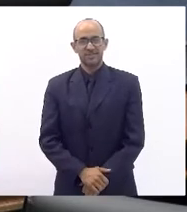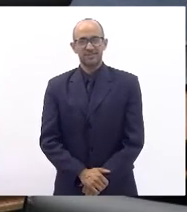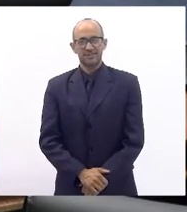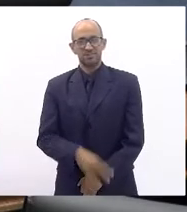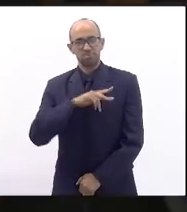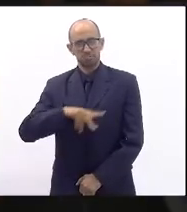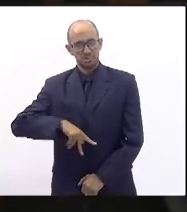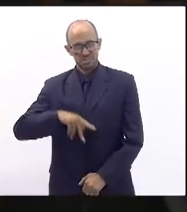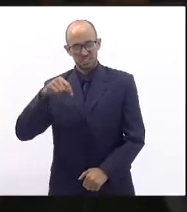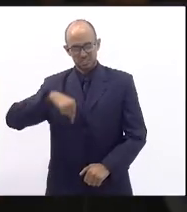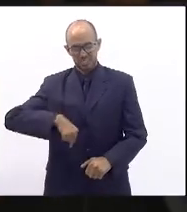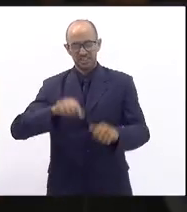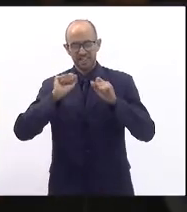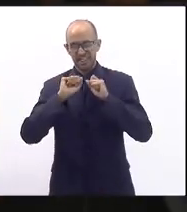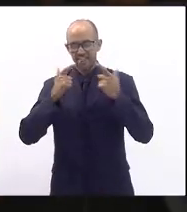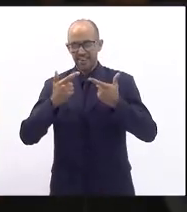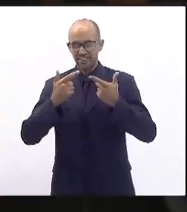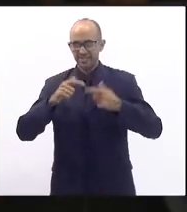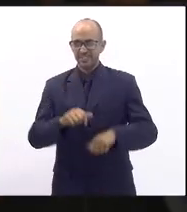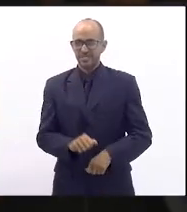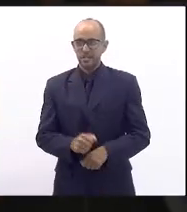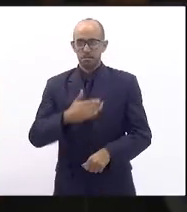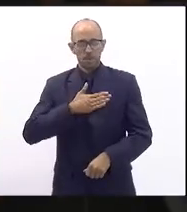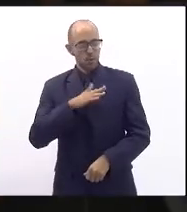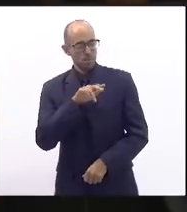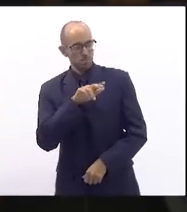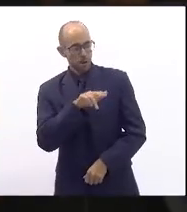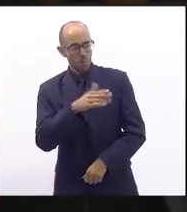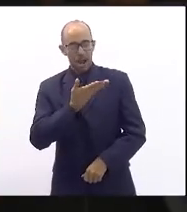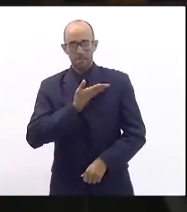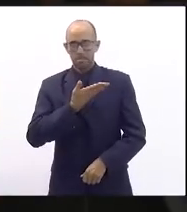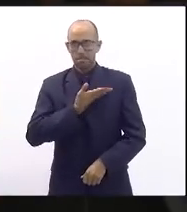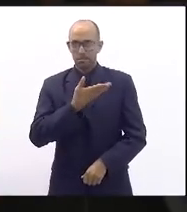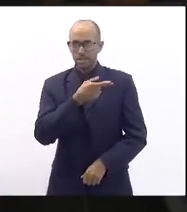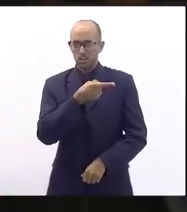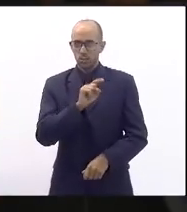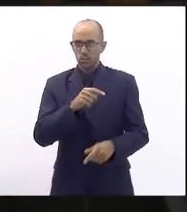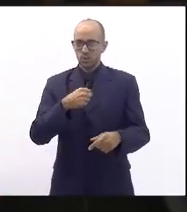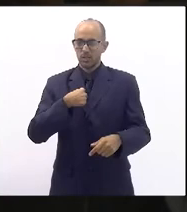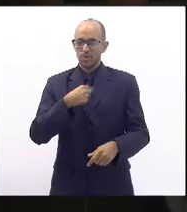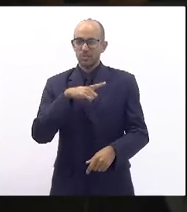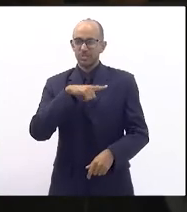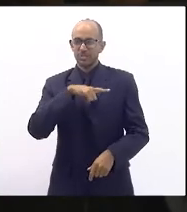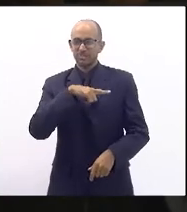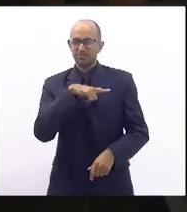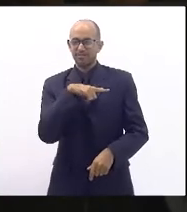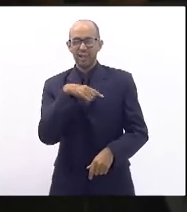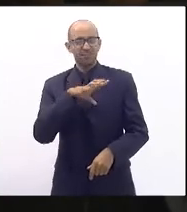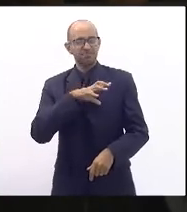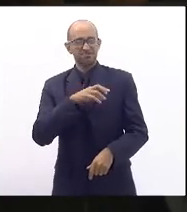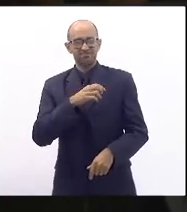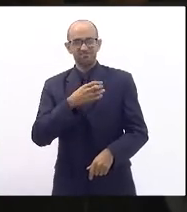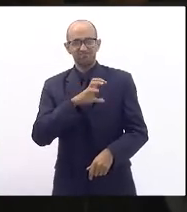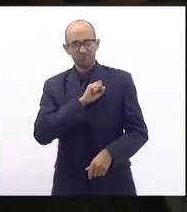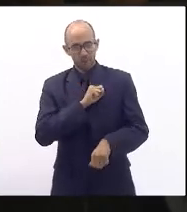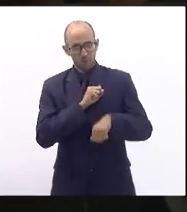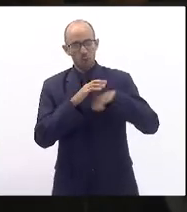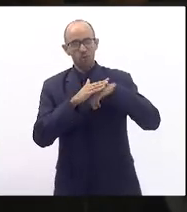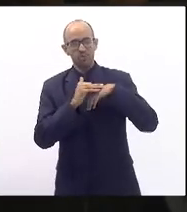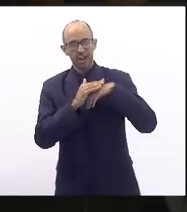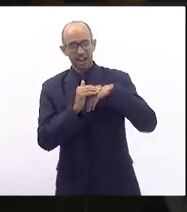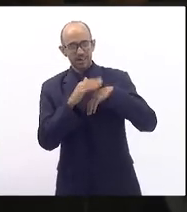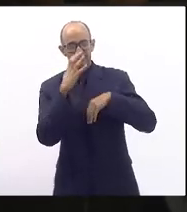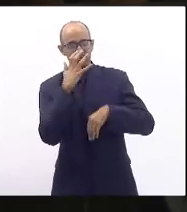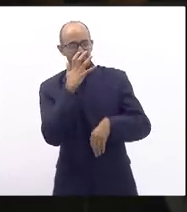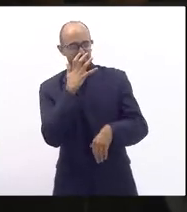Presidente desta casa meu irmão meu amigo por quem eu tenho uma profunda estima carinho